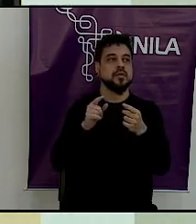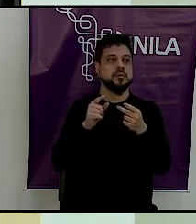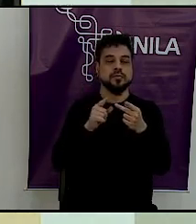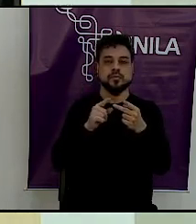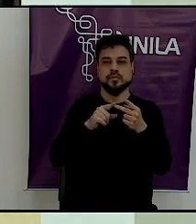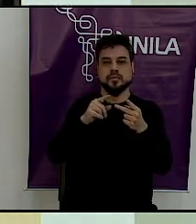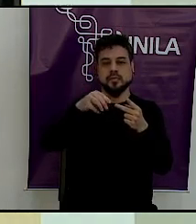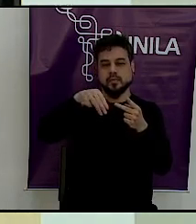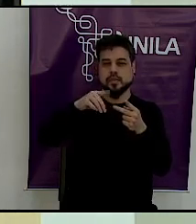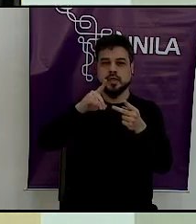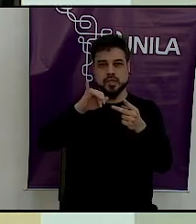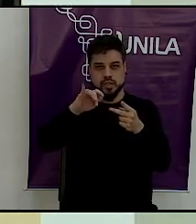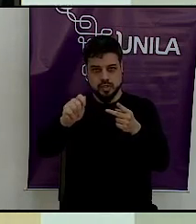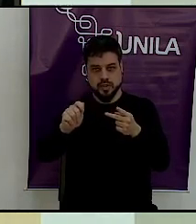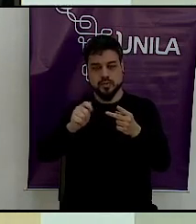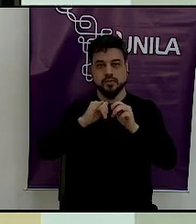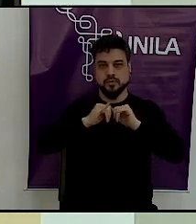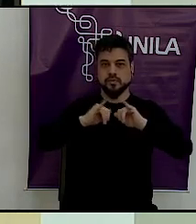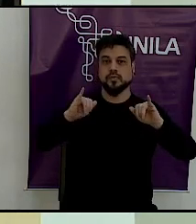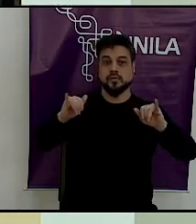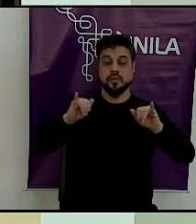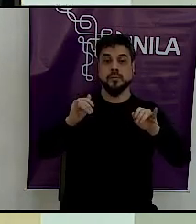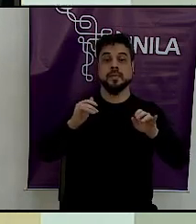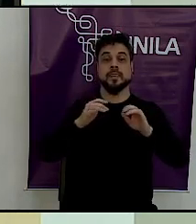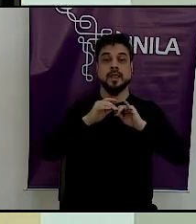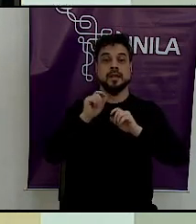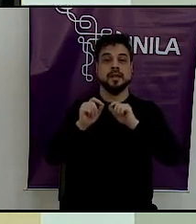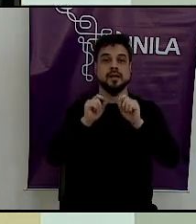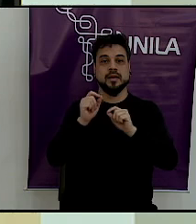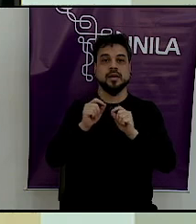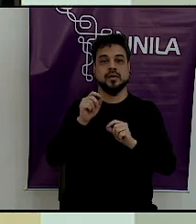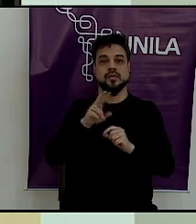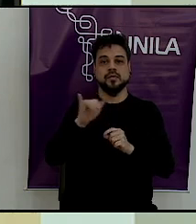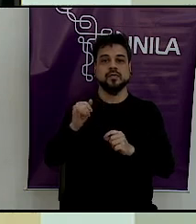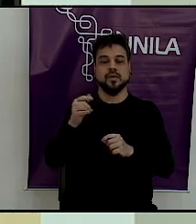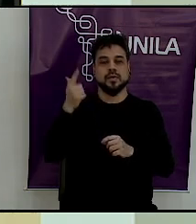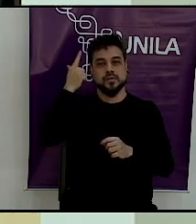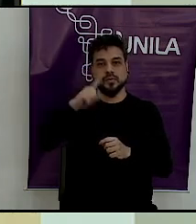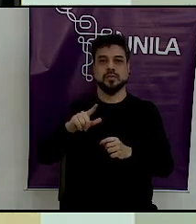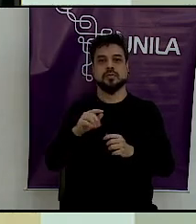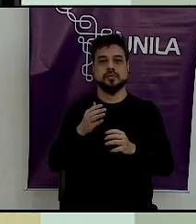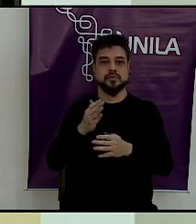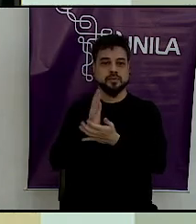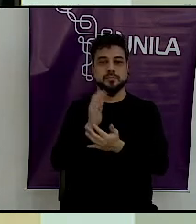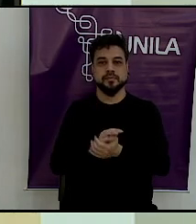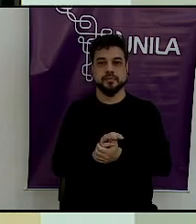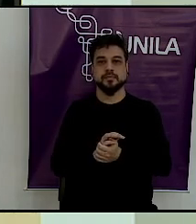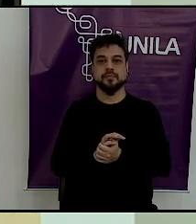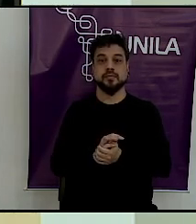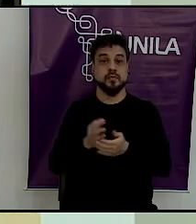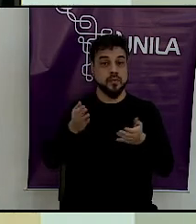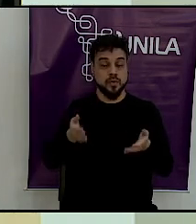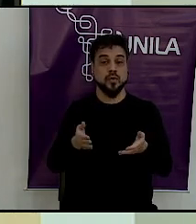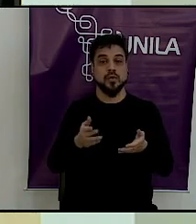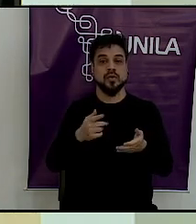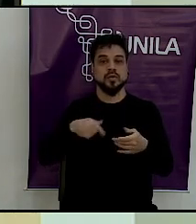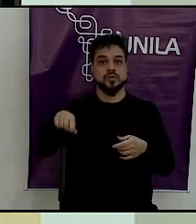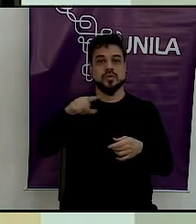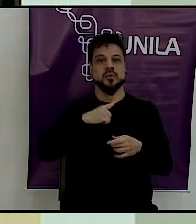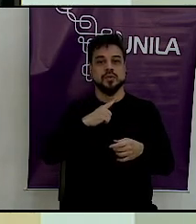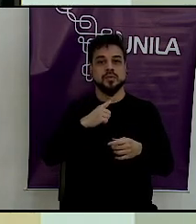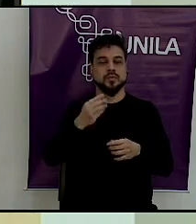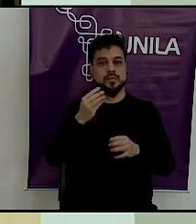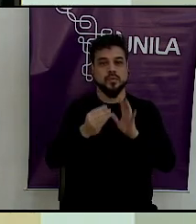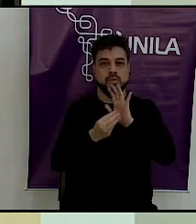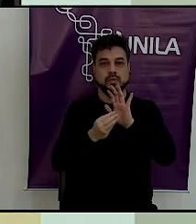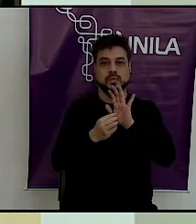gente publica o edital com as informações de quem foram os contemplados. E hoje nós